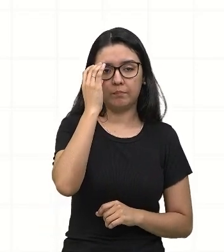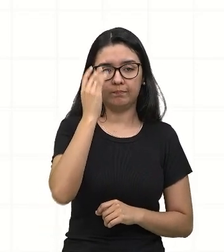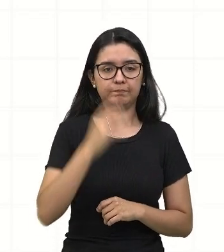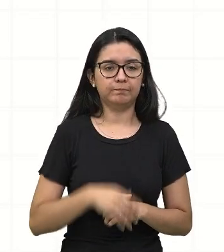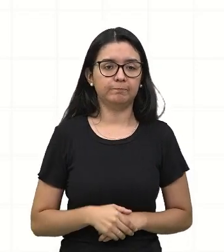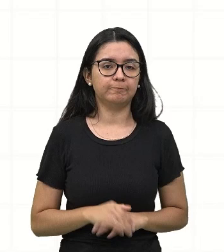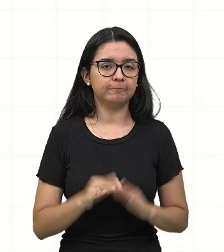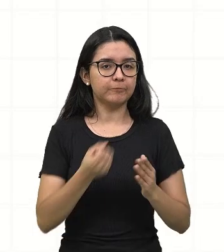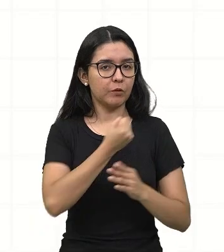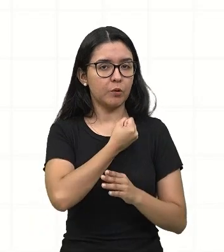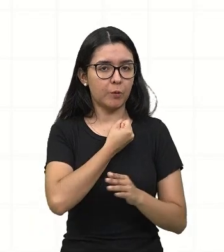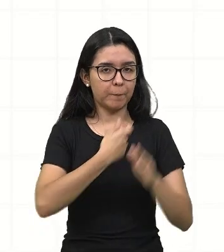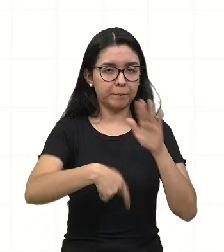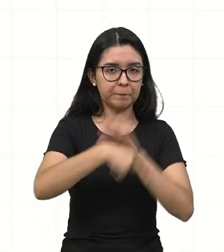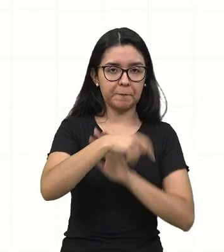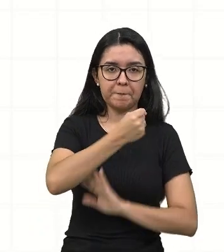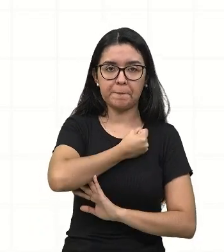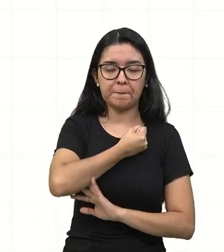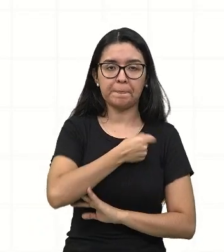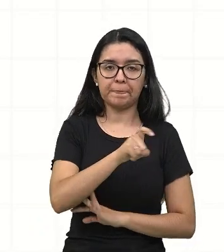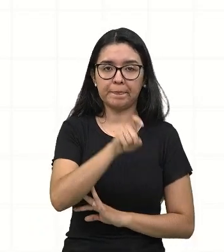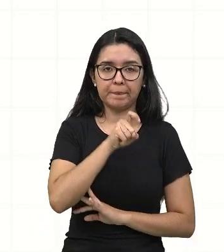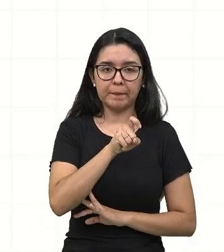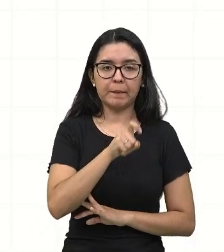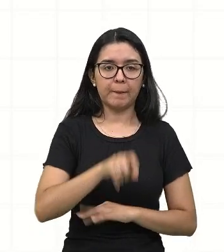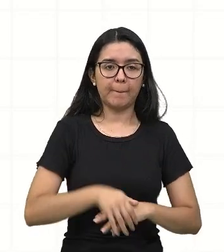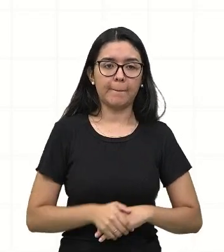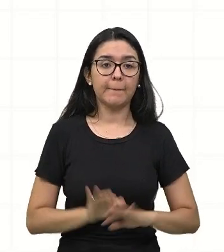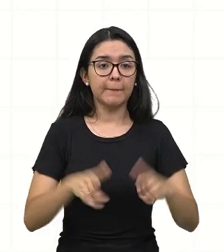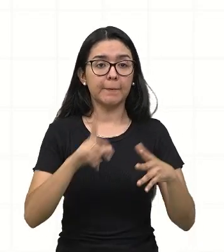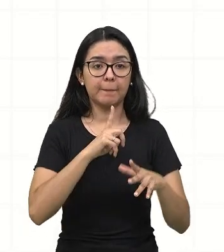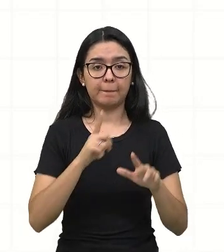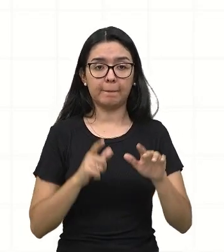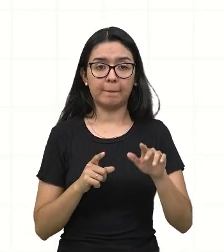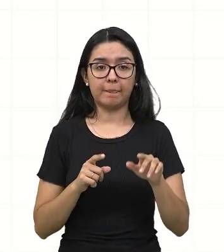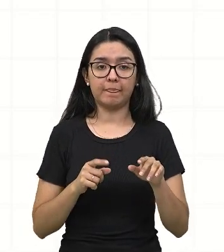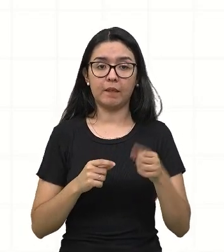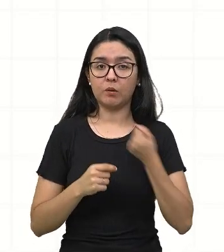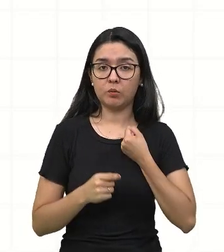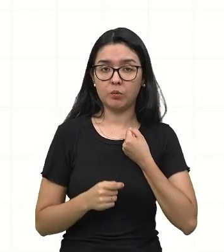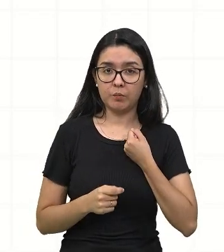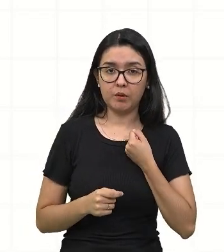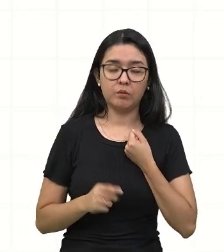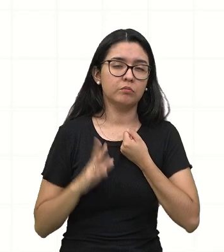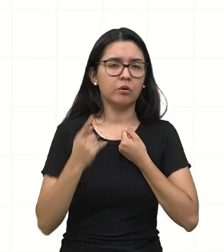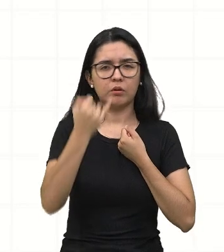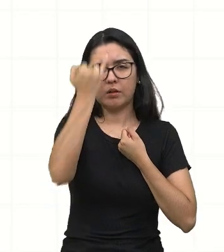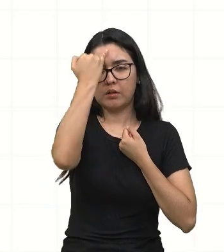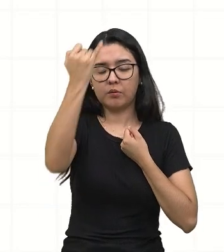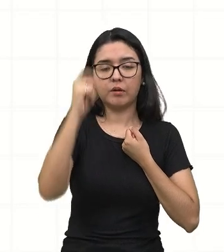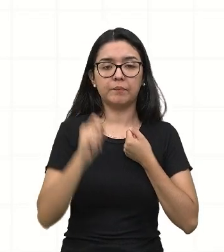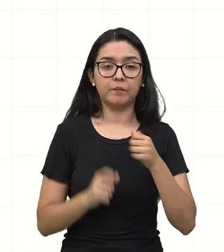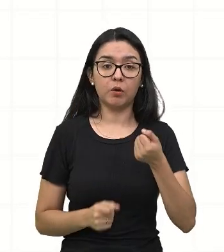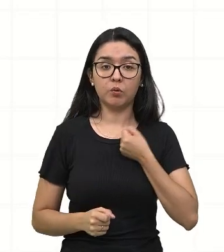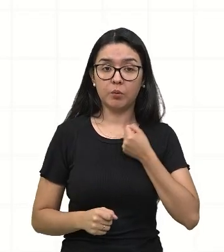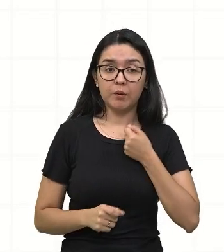Vamos lá. Chamamos esse número de x. Então nós temos um número, olha a ideia, pessoal. Um